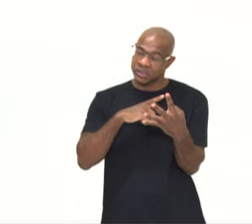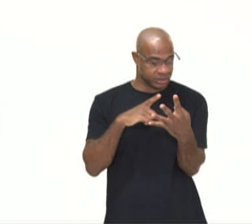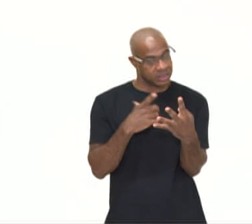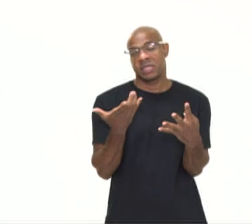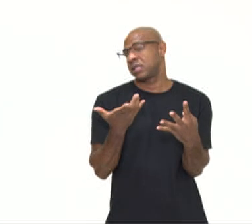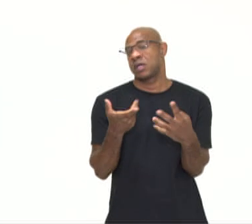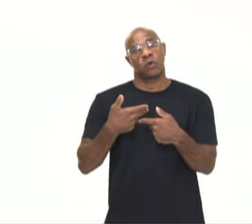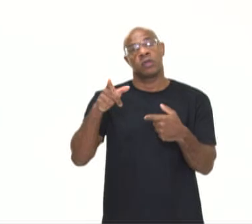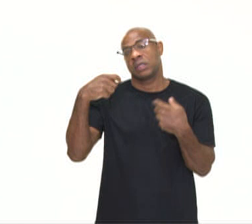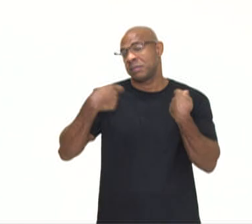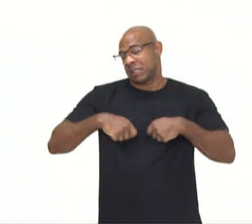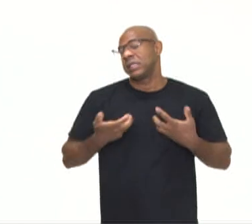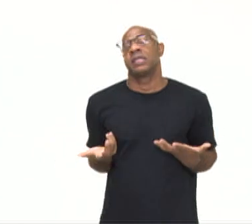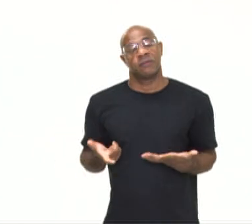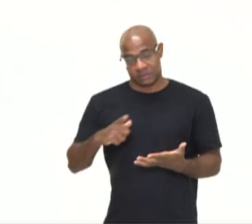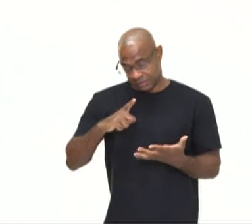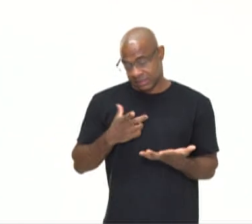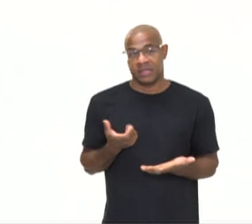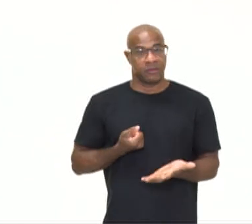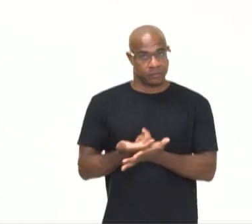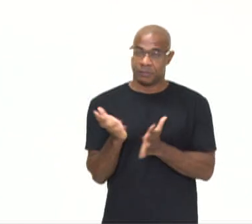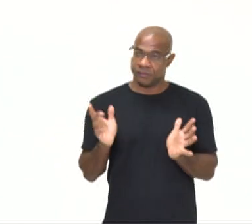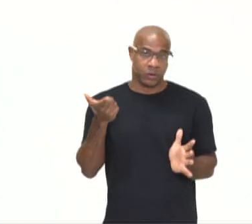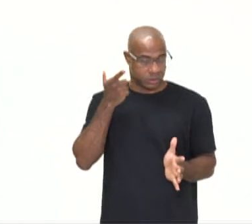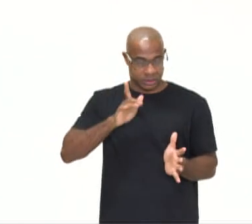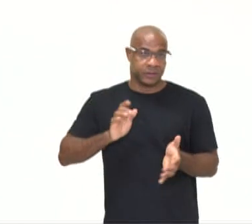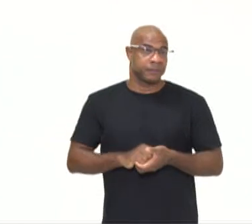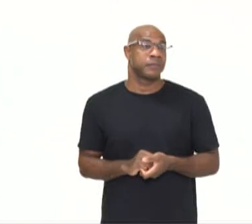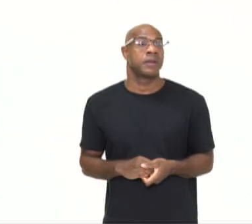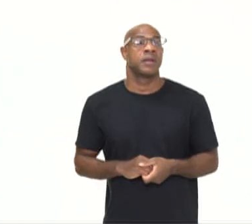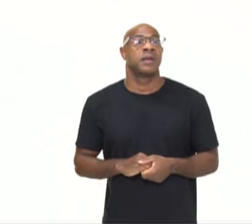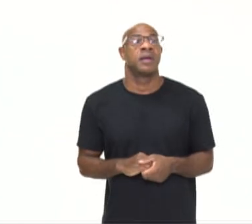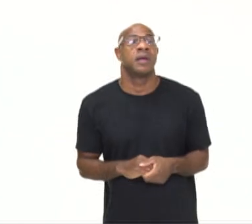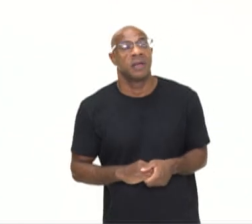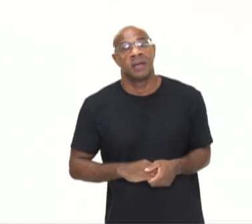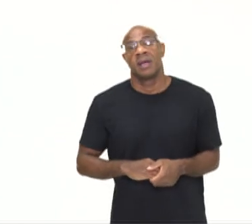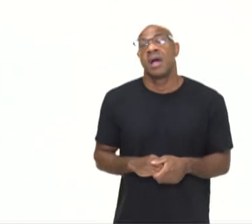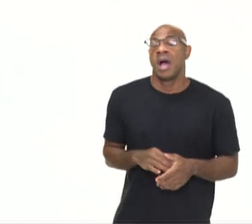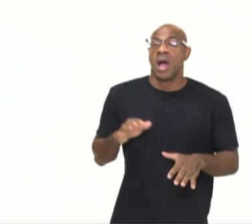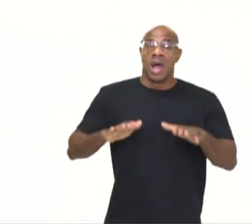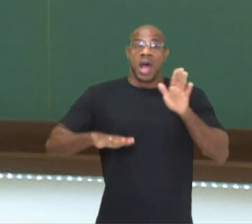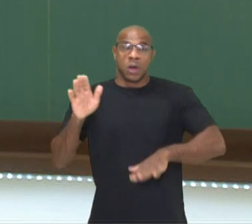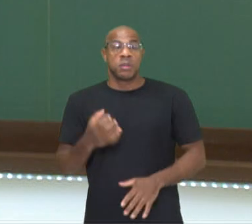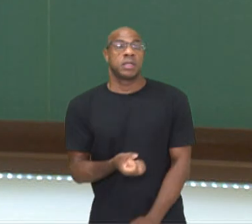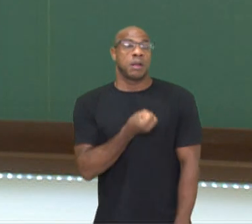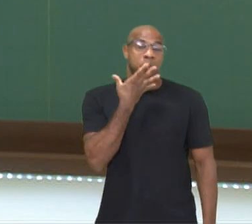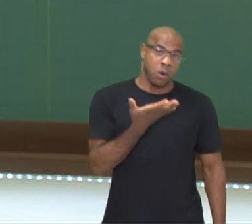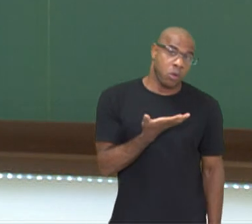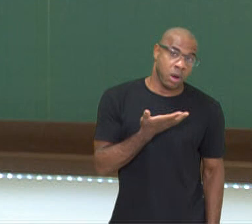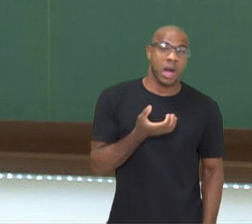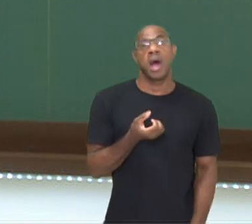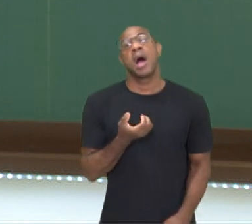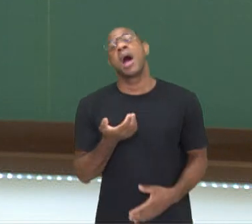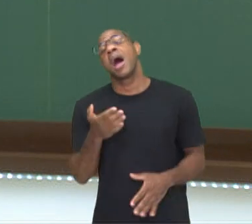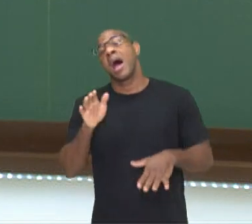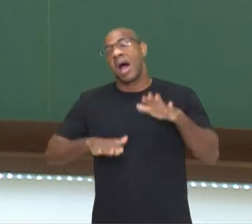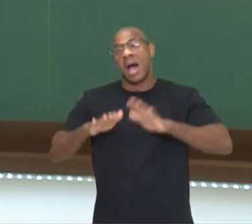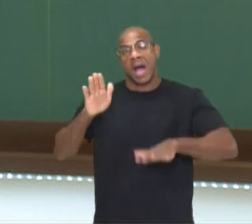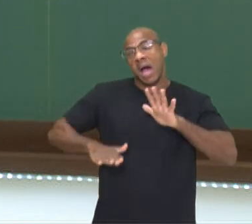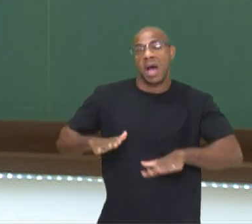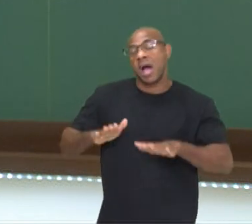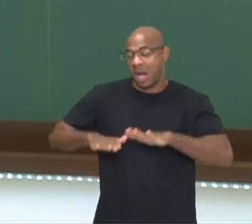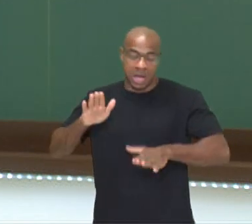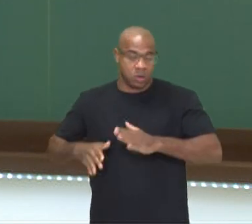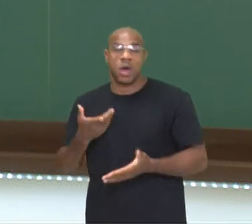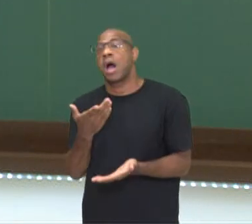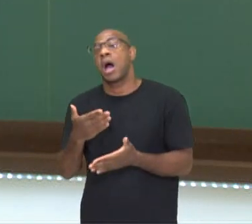você quer ou você precisa. Algumas têm vantagens e desvantagens. Algumas vantagens de uma são às vezes maiores